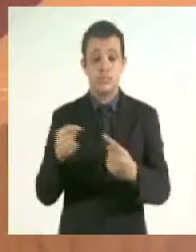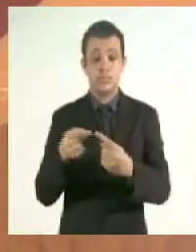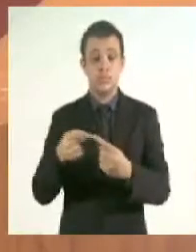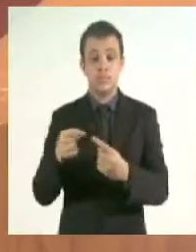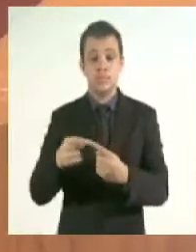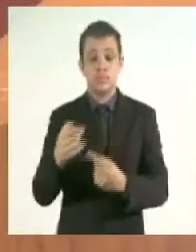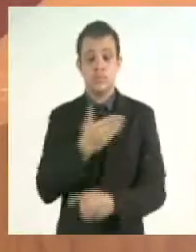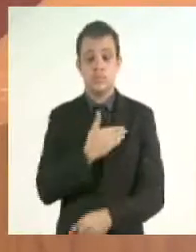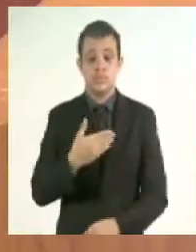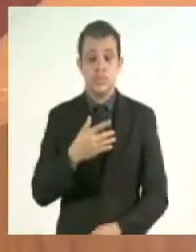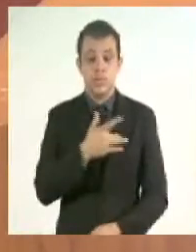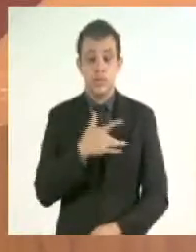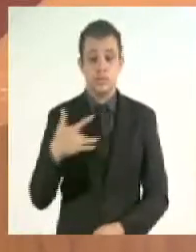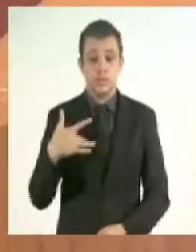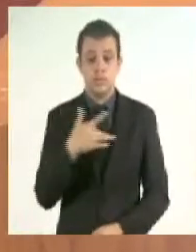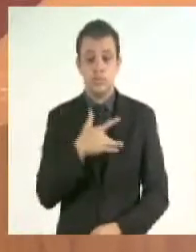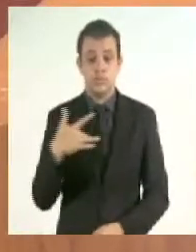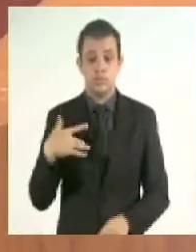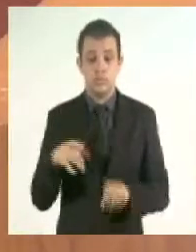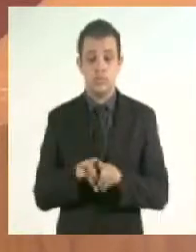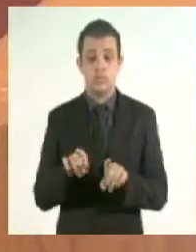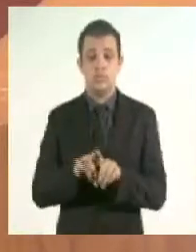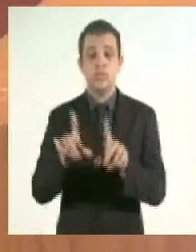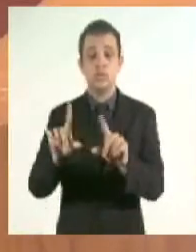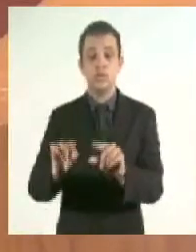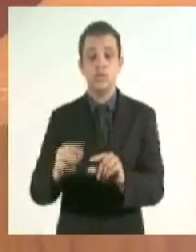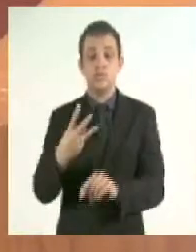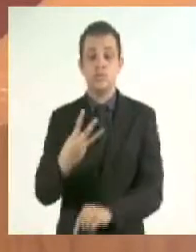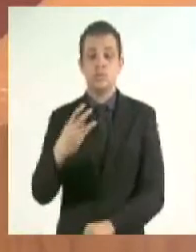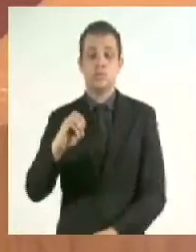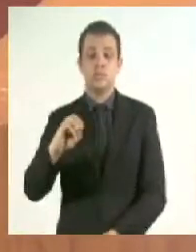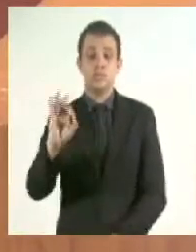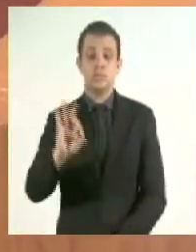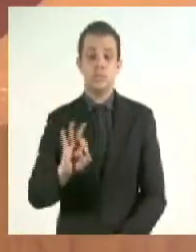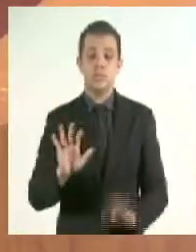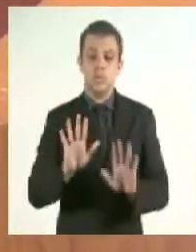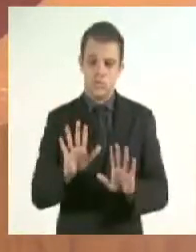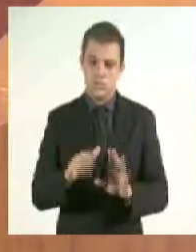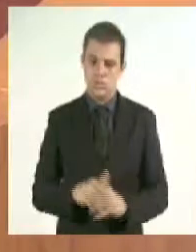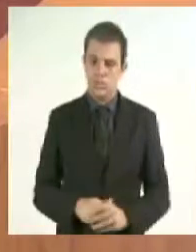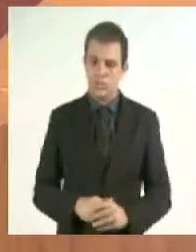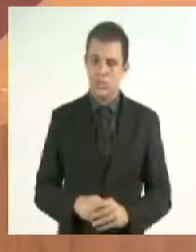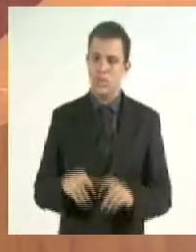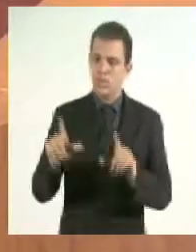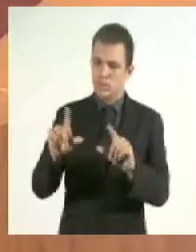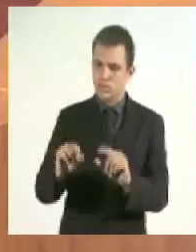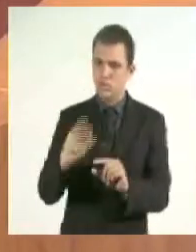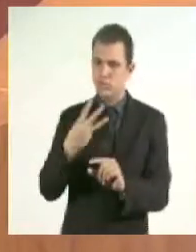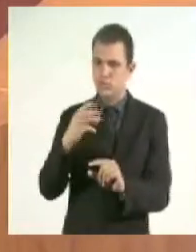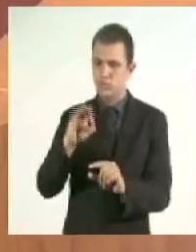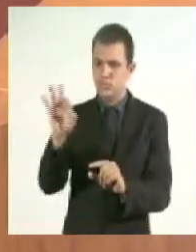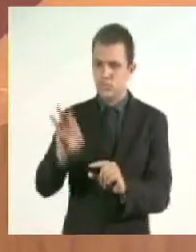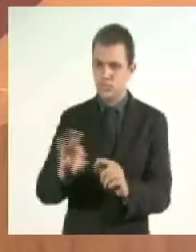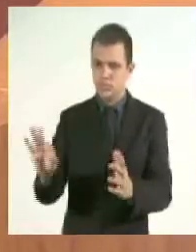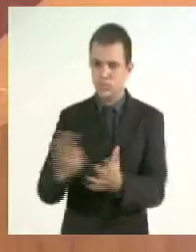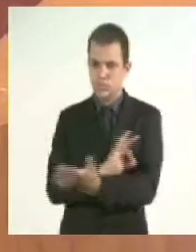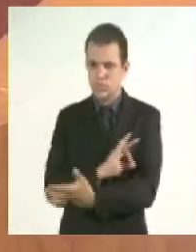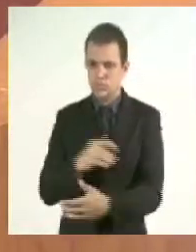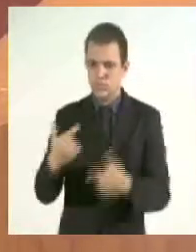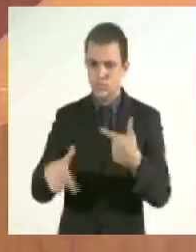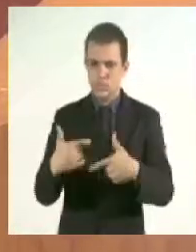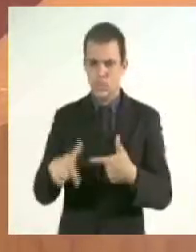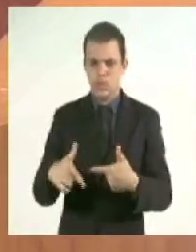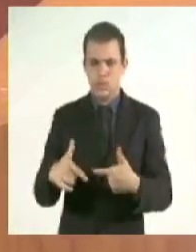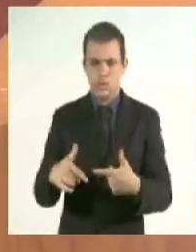de 30%. Redução de 30% na contratação de um serviço não quer dizer que o governo vai conseguir